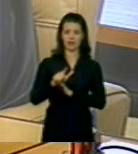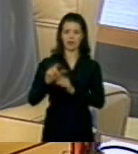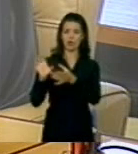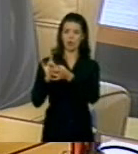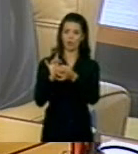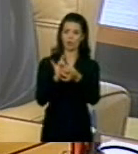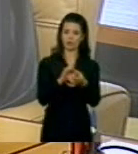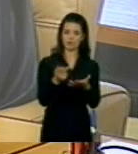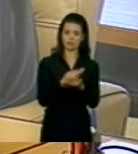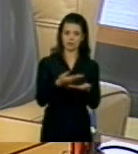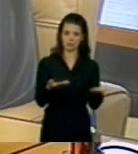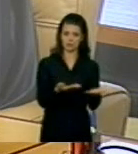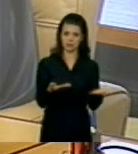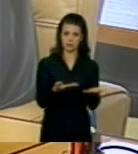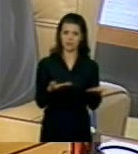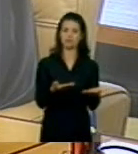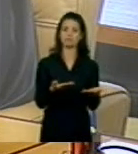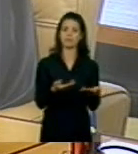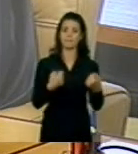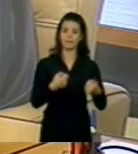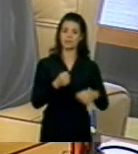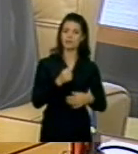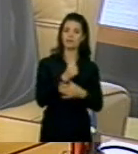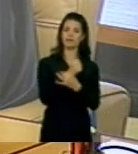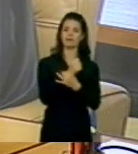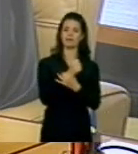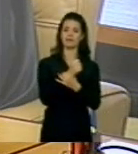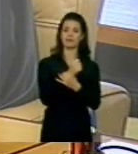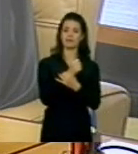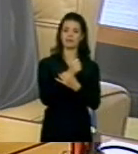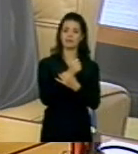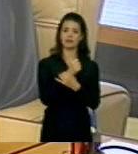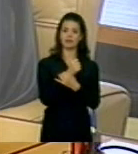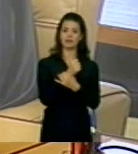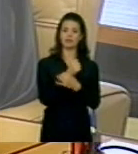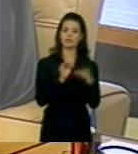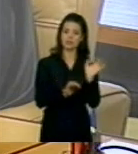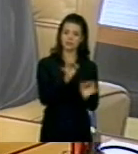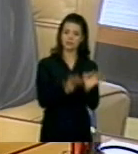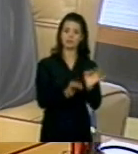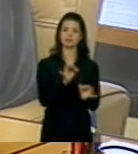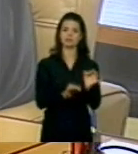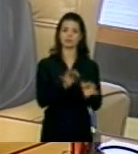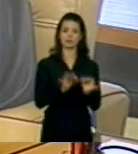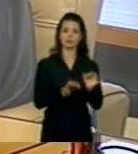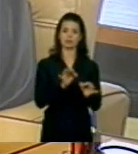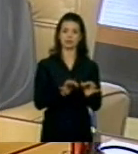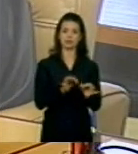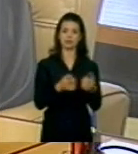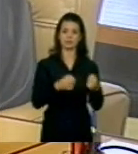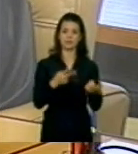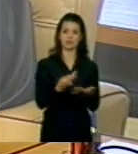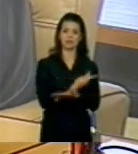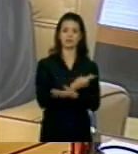nesses autos, destina-se a garantir a própria utilidade da prestação jurisdicional a ser efetivada no processo penal